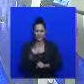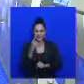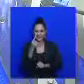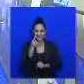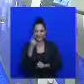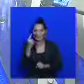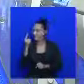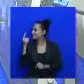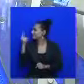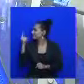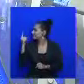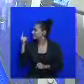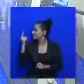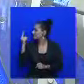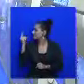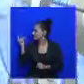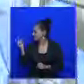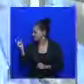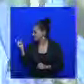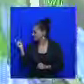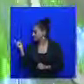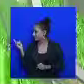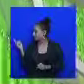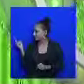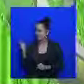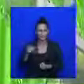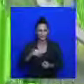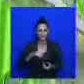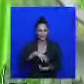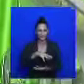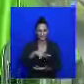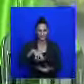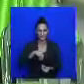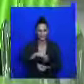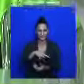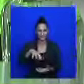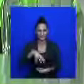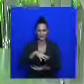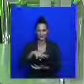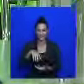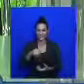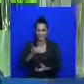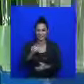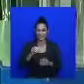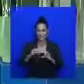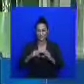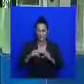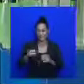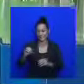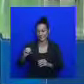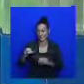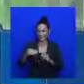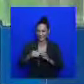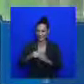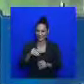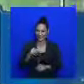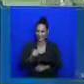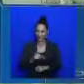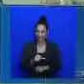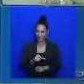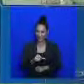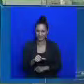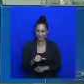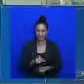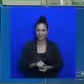posicionada valendo Globo recarregado embaralhando da escola numeradas de 0 a 9